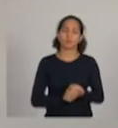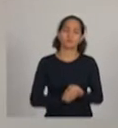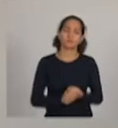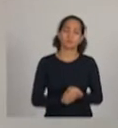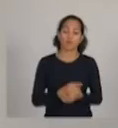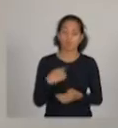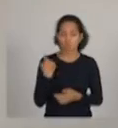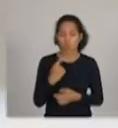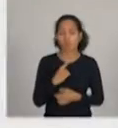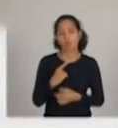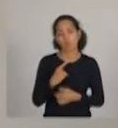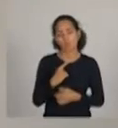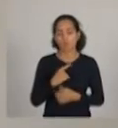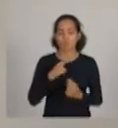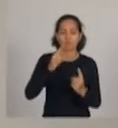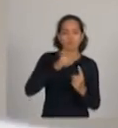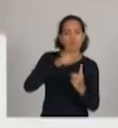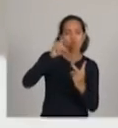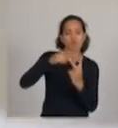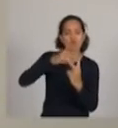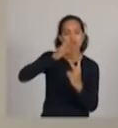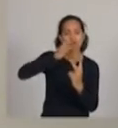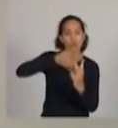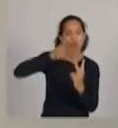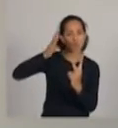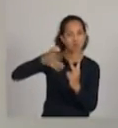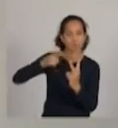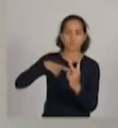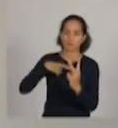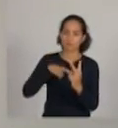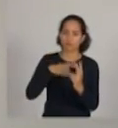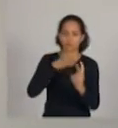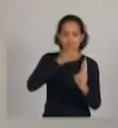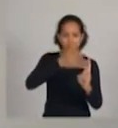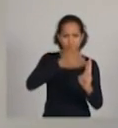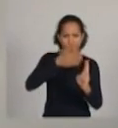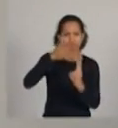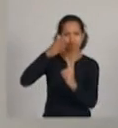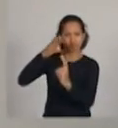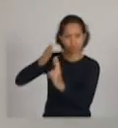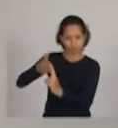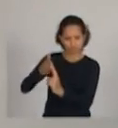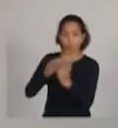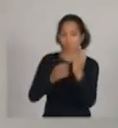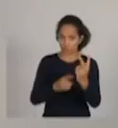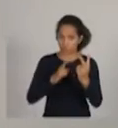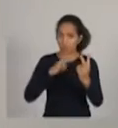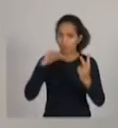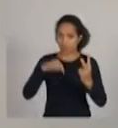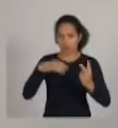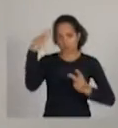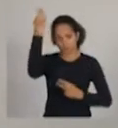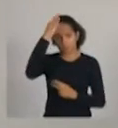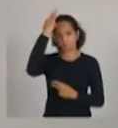temos duas referências, é a minha última frase, nós temos duas grandes referências no estado do Espírito